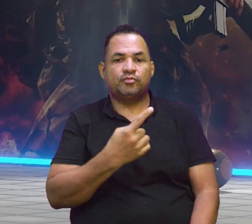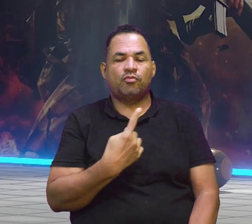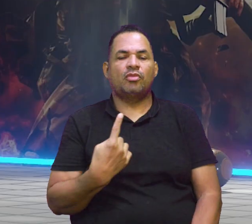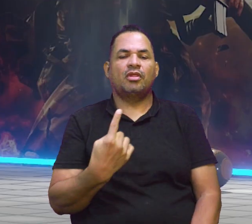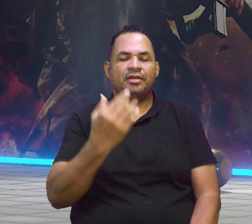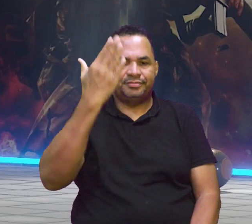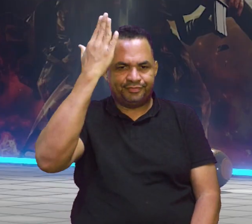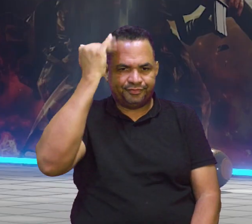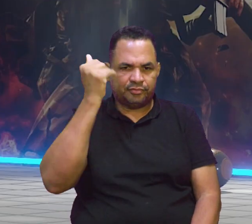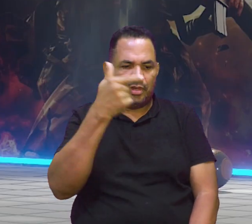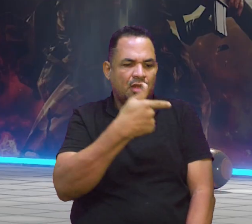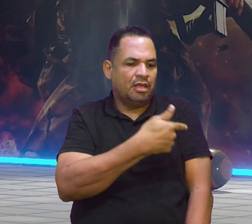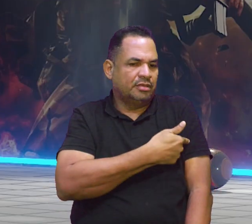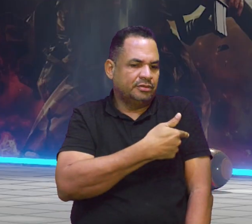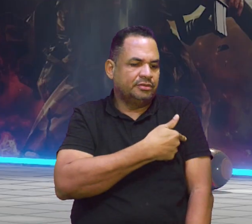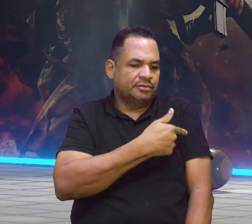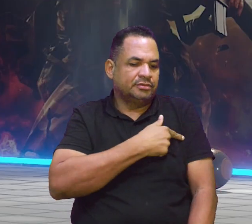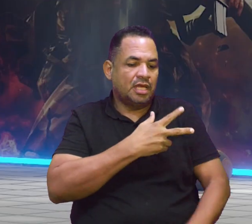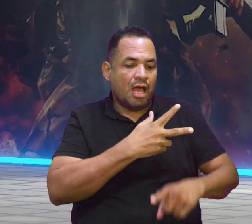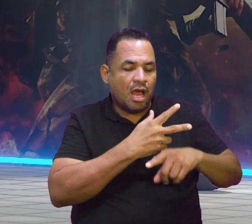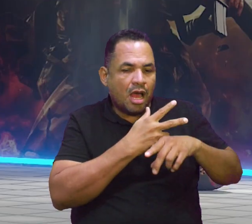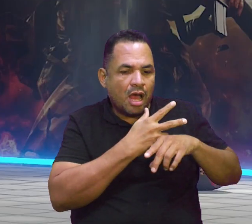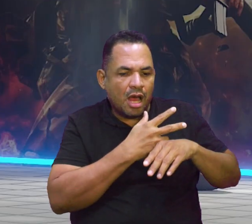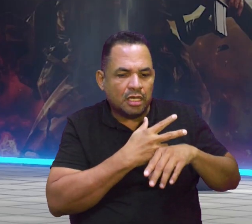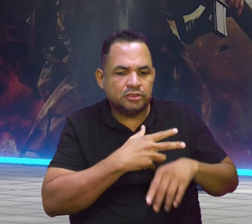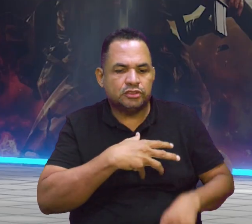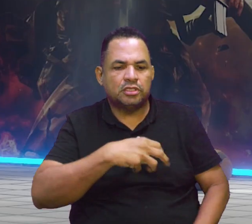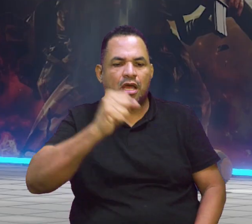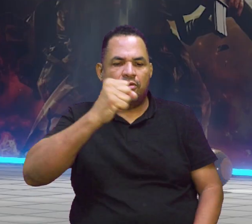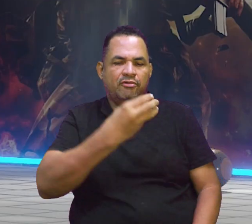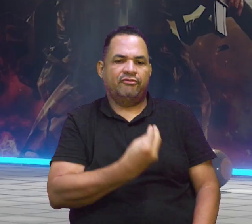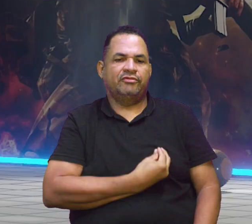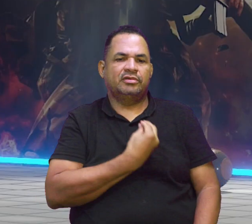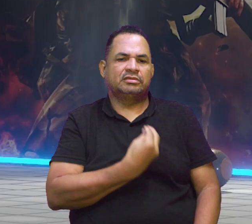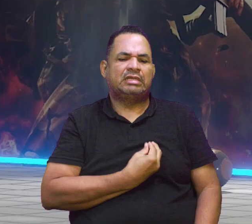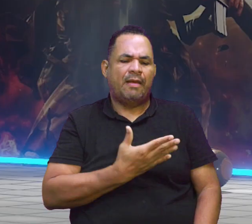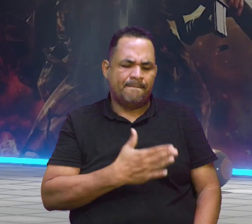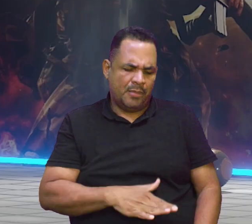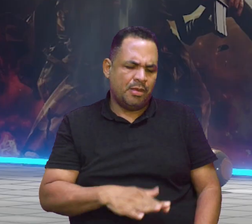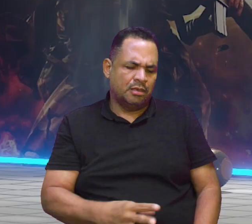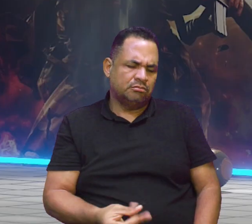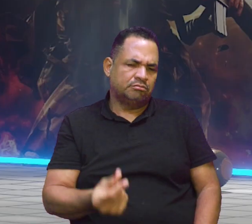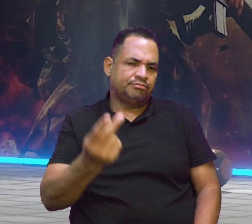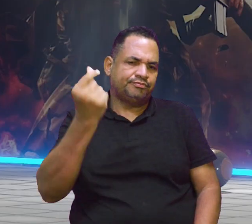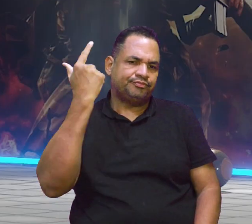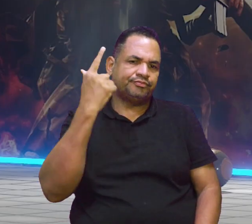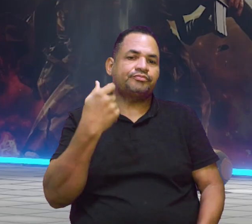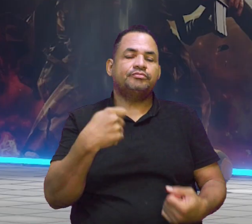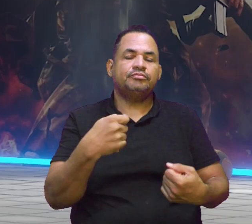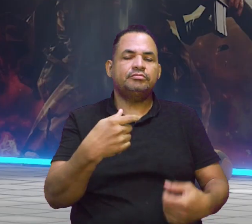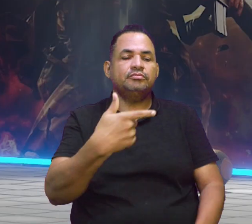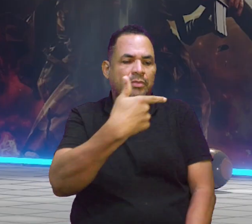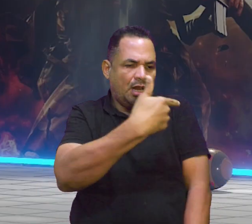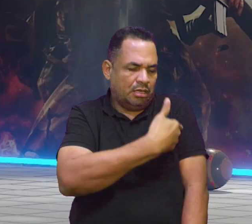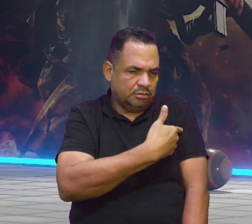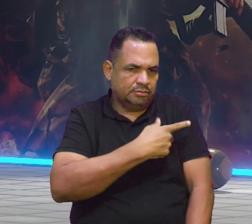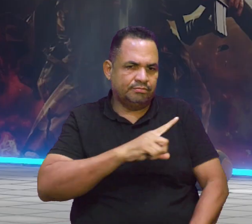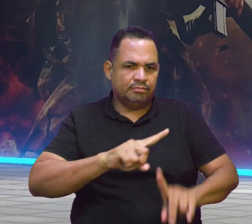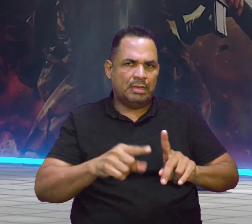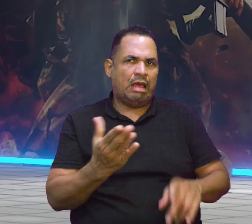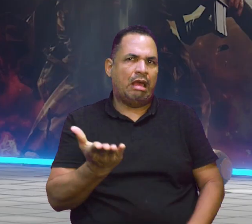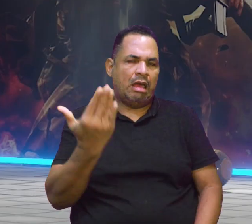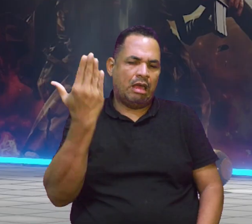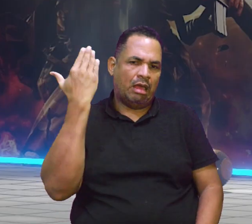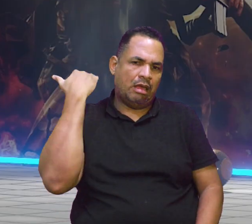ela salva vidas, ela é muito importante, desde criança você tem que tomar. Mas naquela época era algo